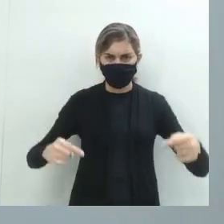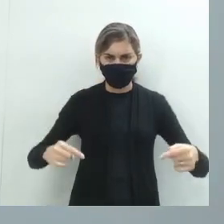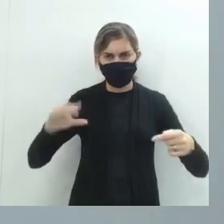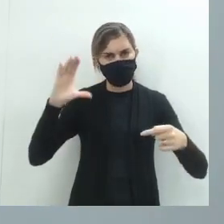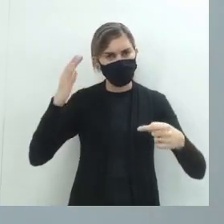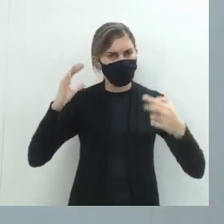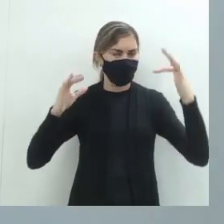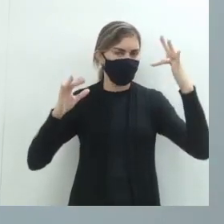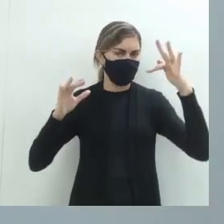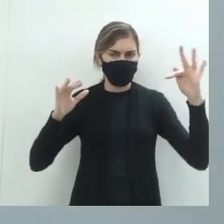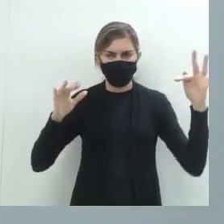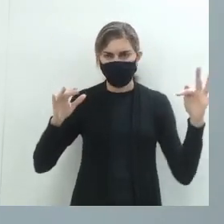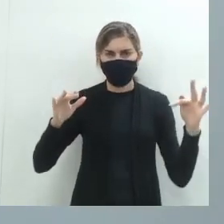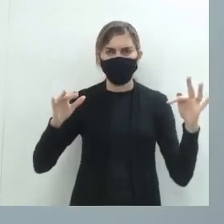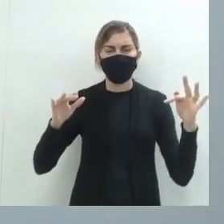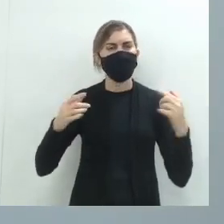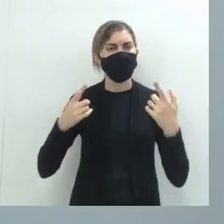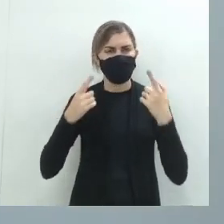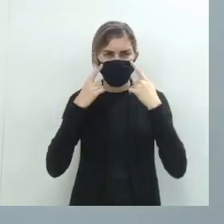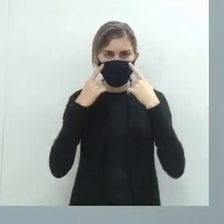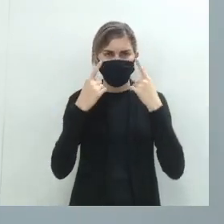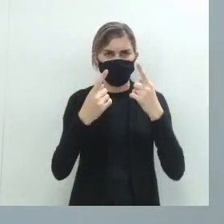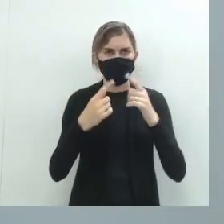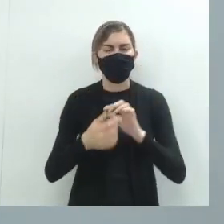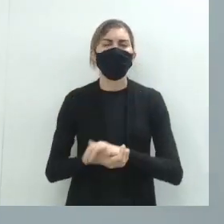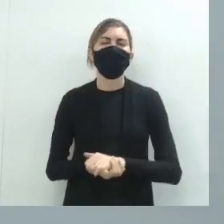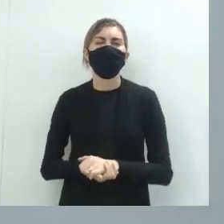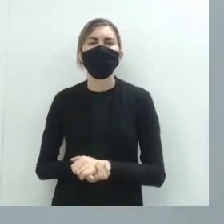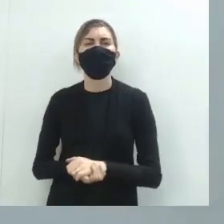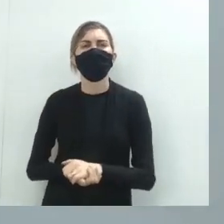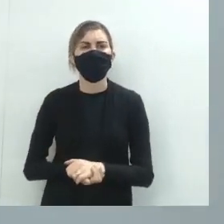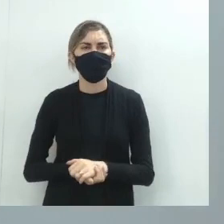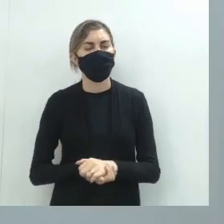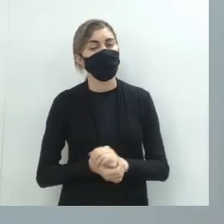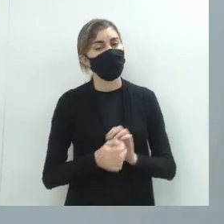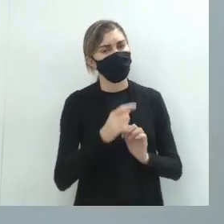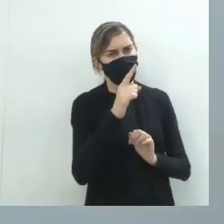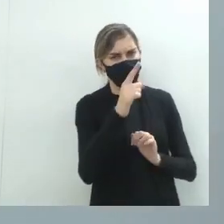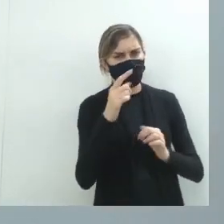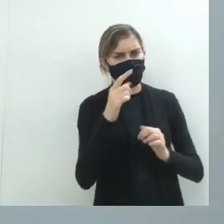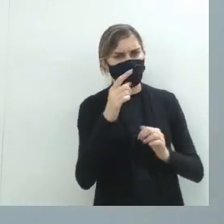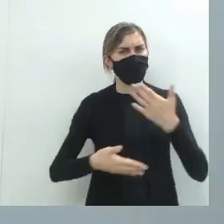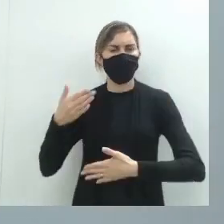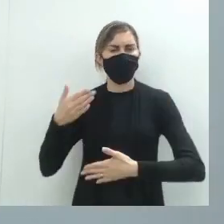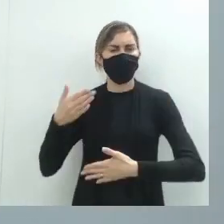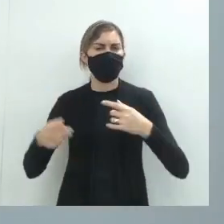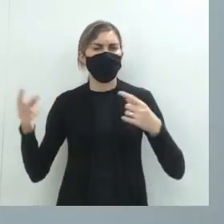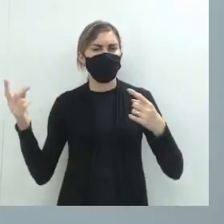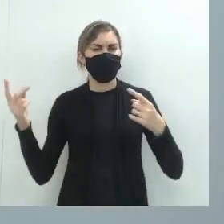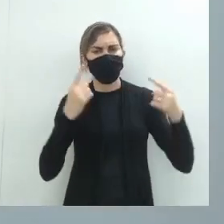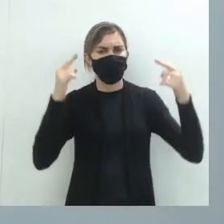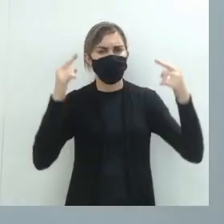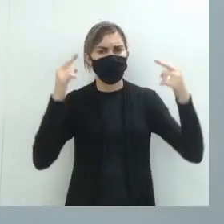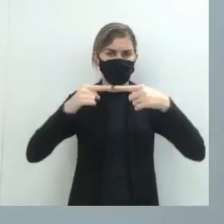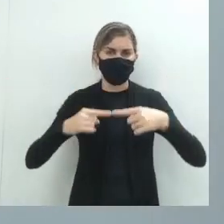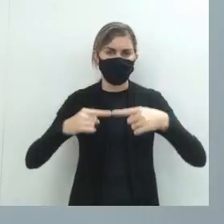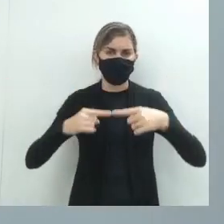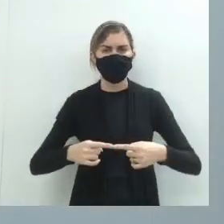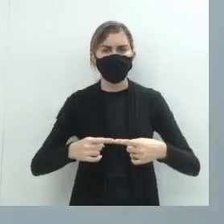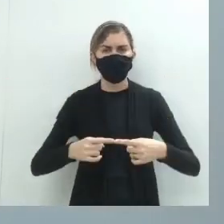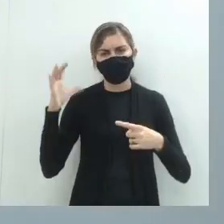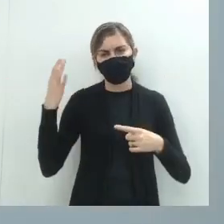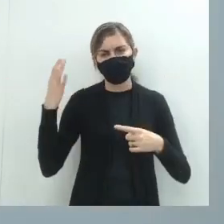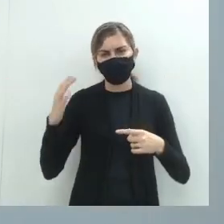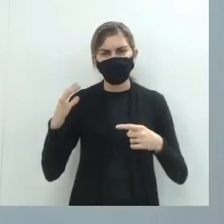escalas. É isso que nós vamos mostrar agora. A relação que existe entre a